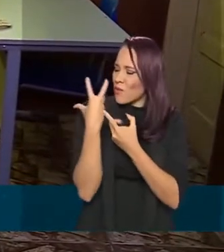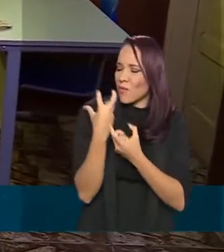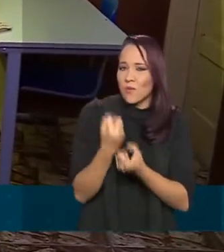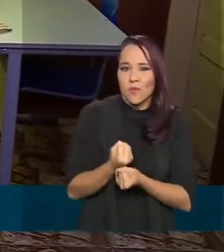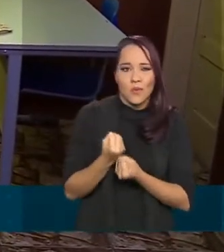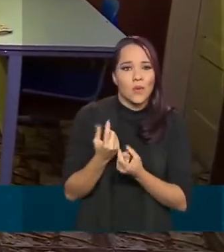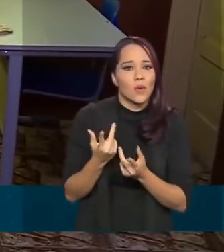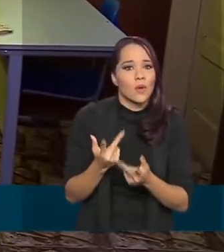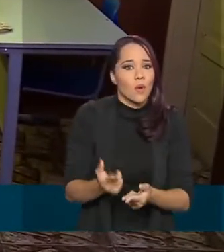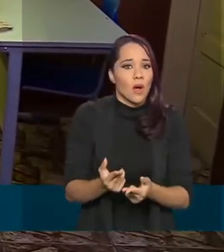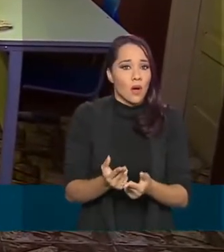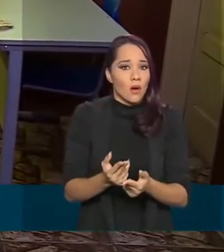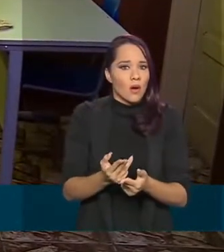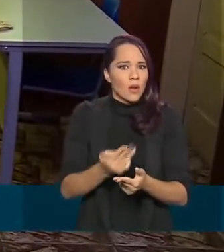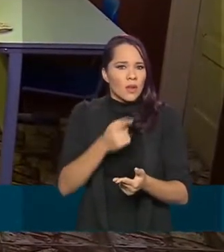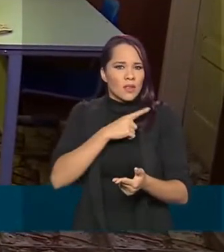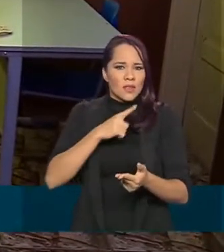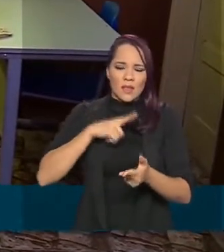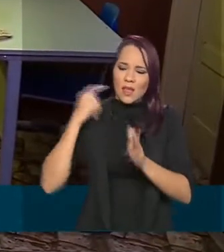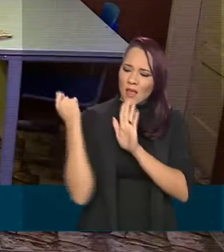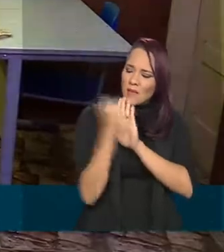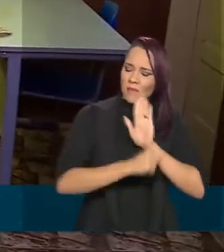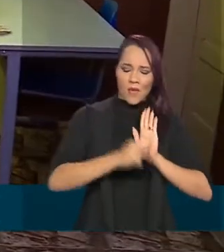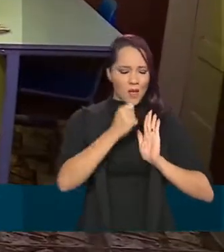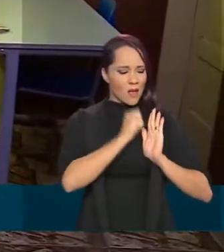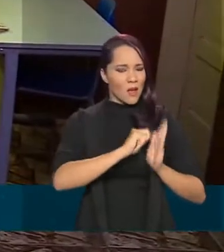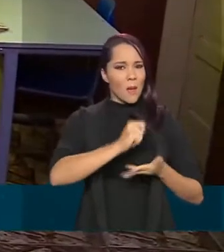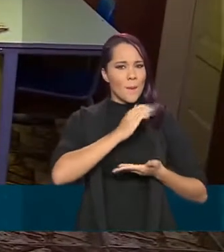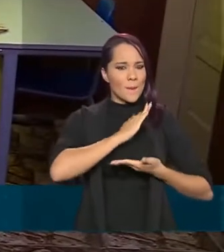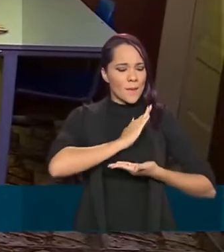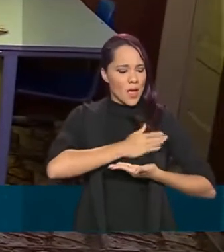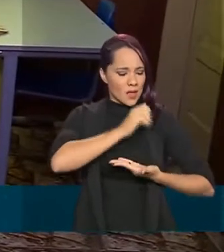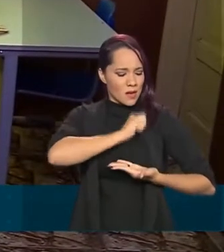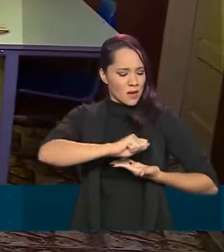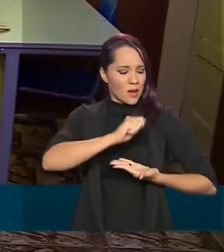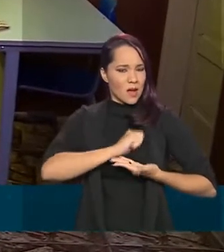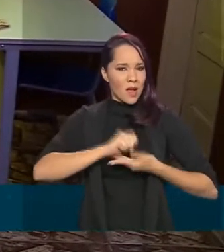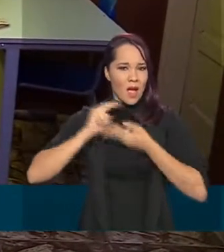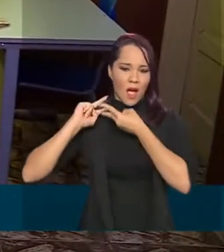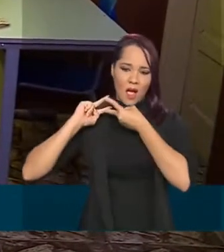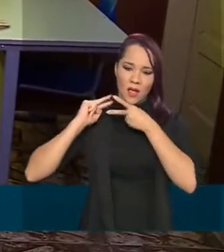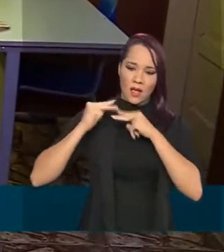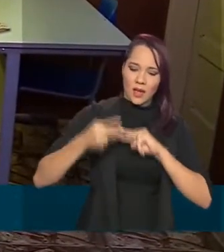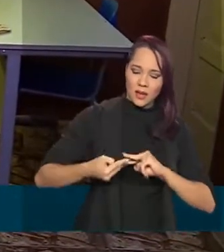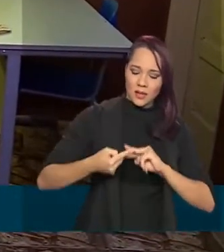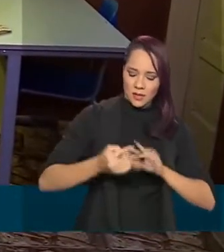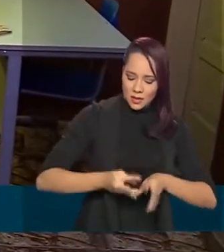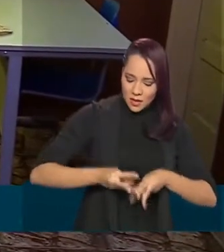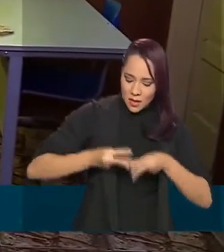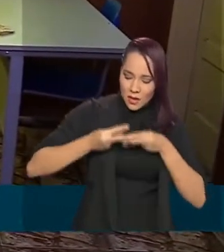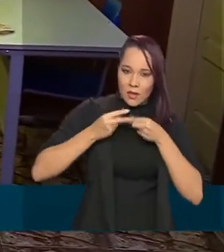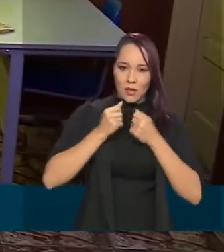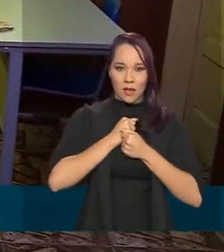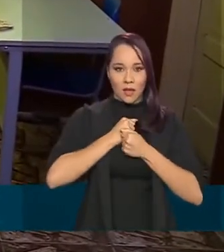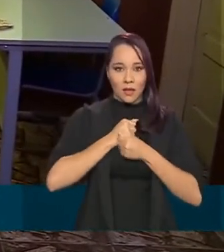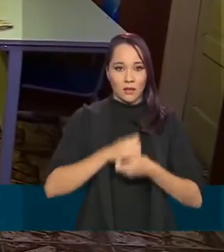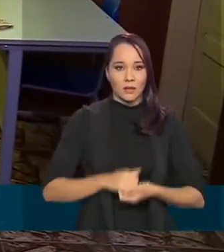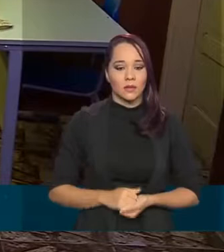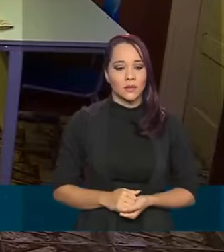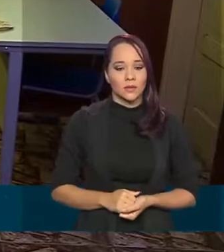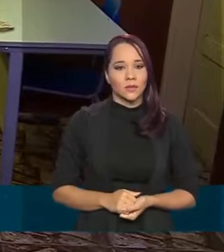jeito, crisografada em meu peito, a herança que vem da terra.